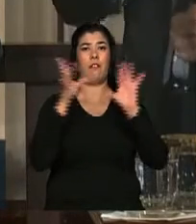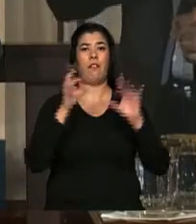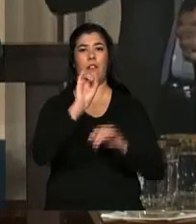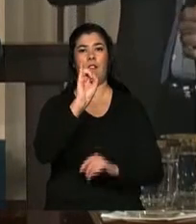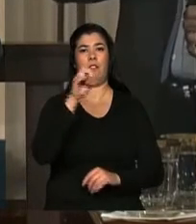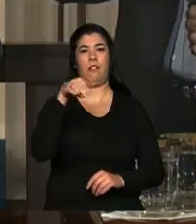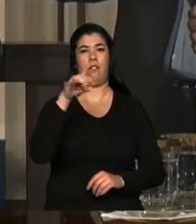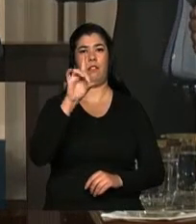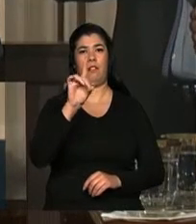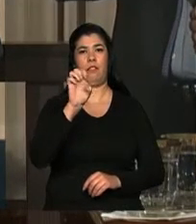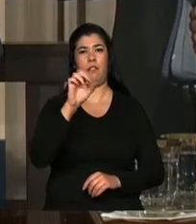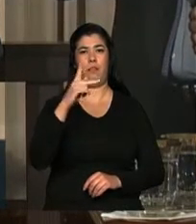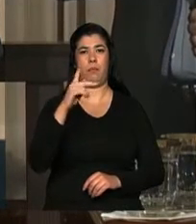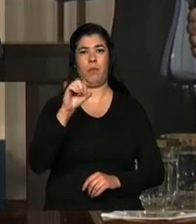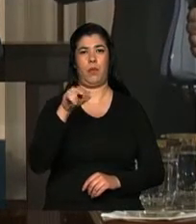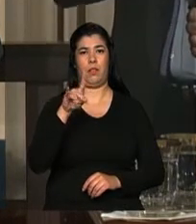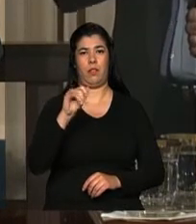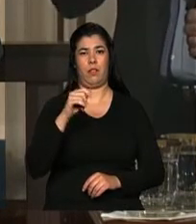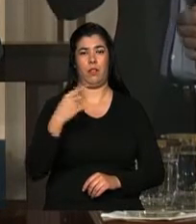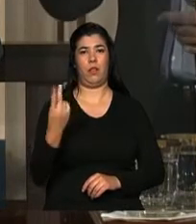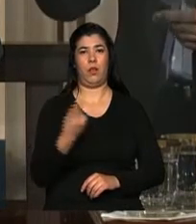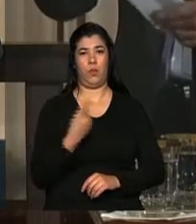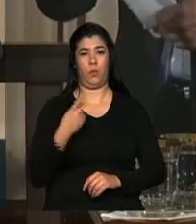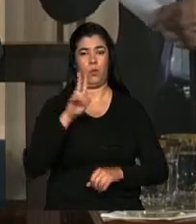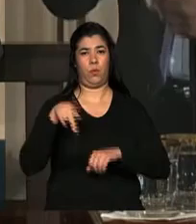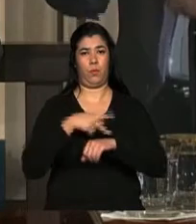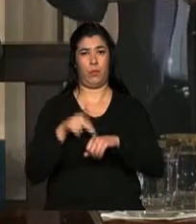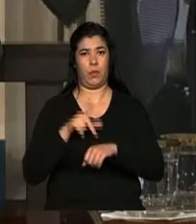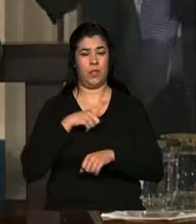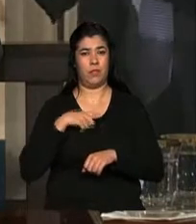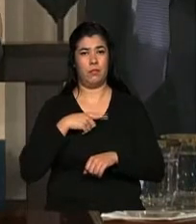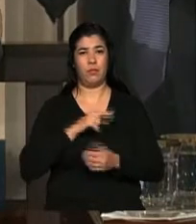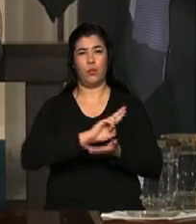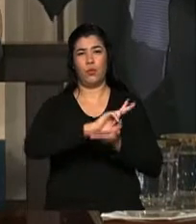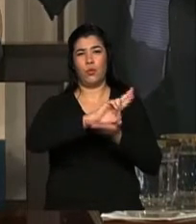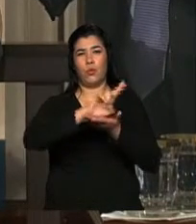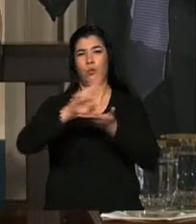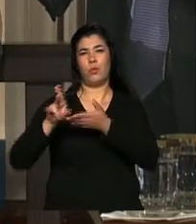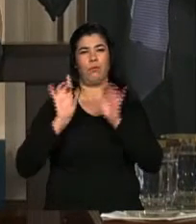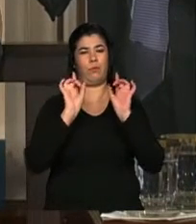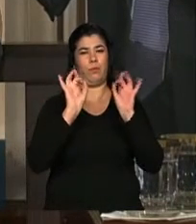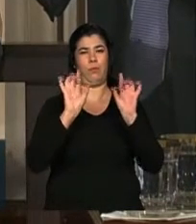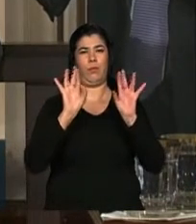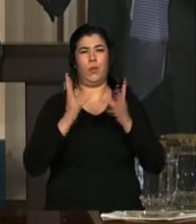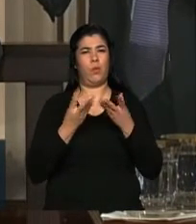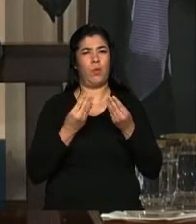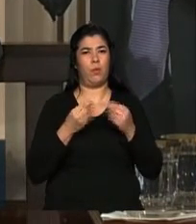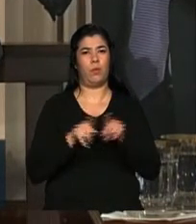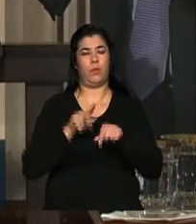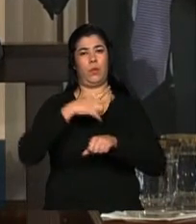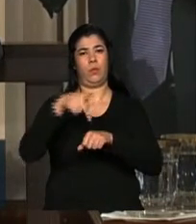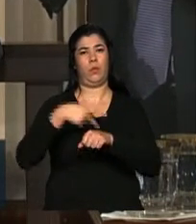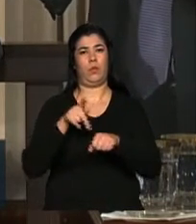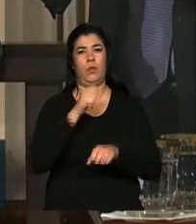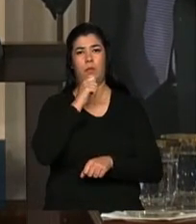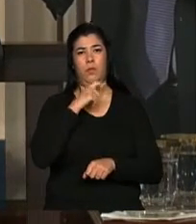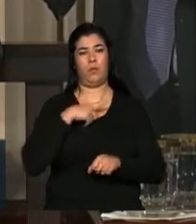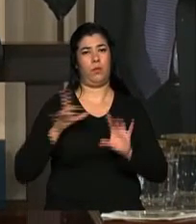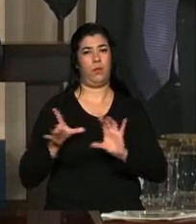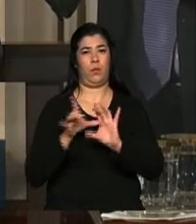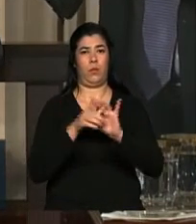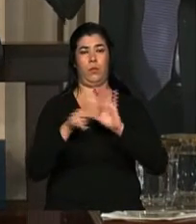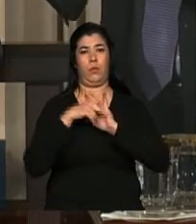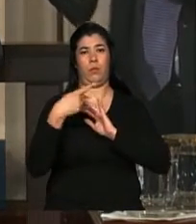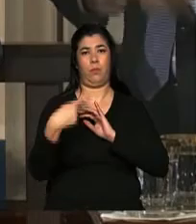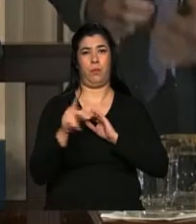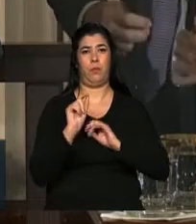Somos países ricos em diversidade. Nós somos nações que não foram unidas